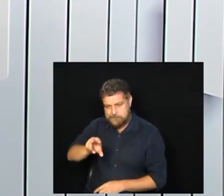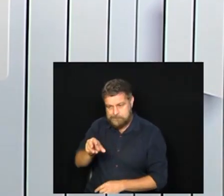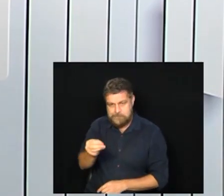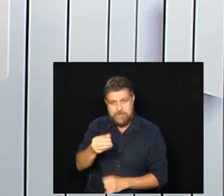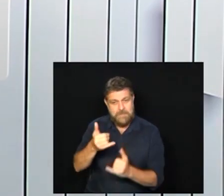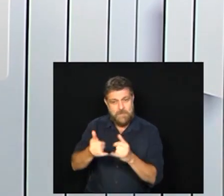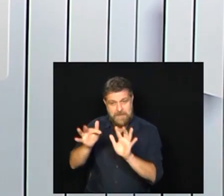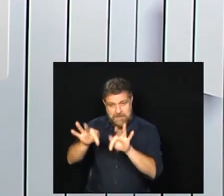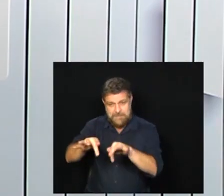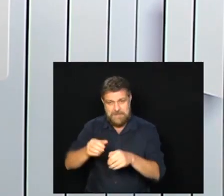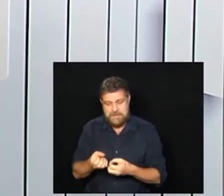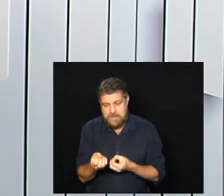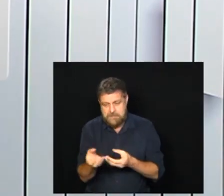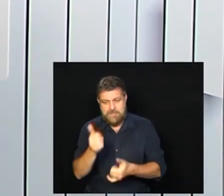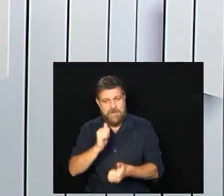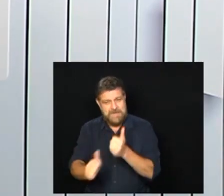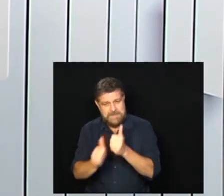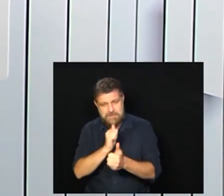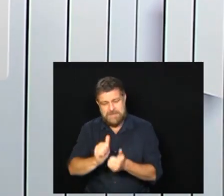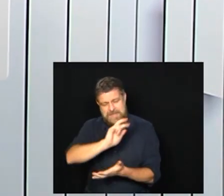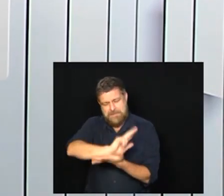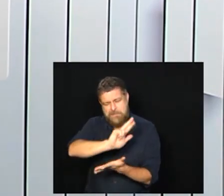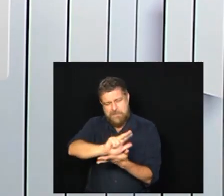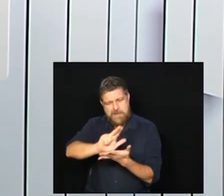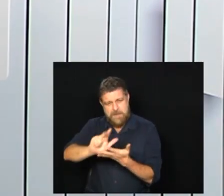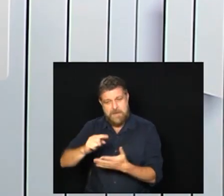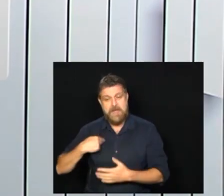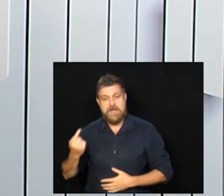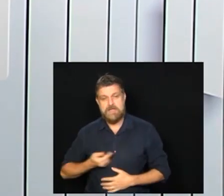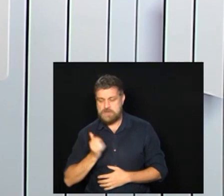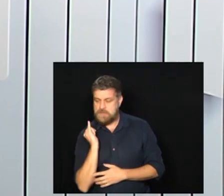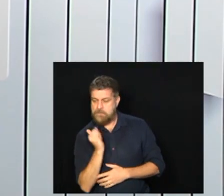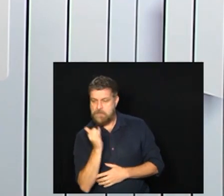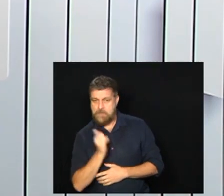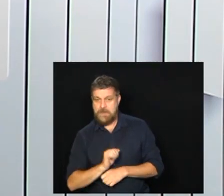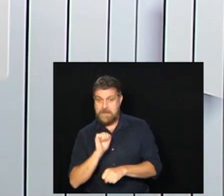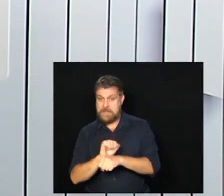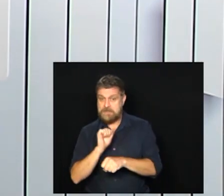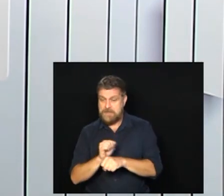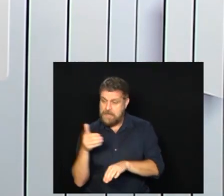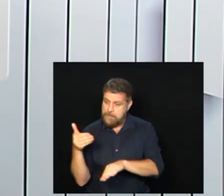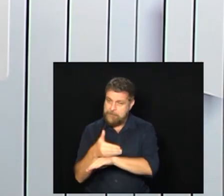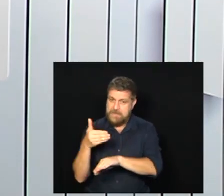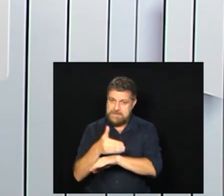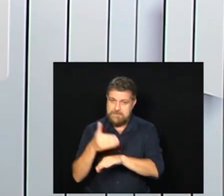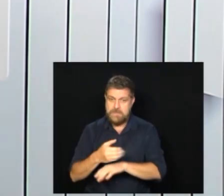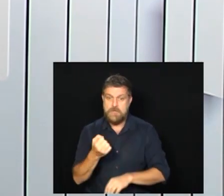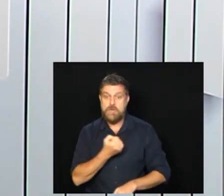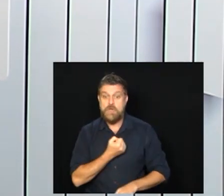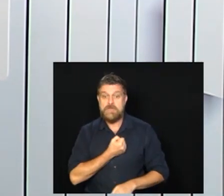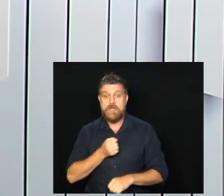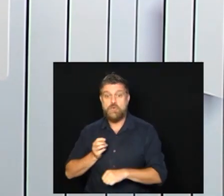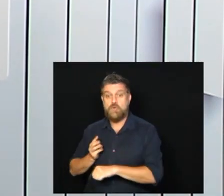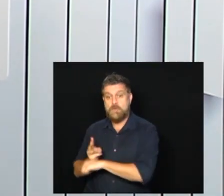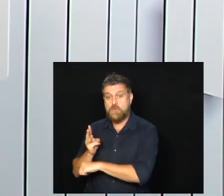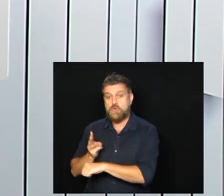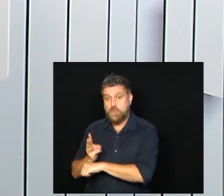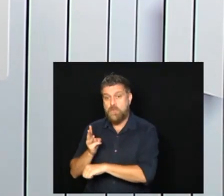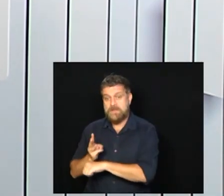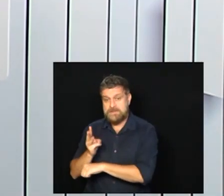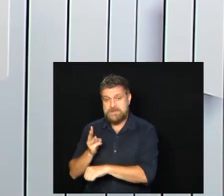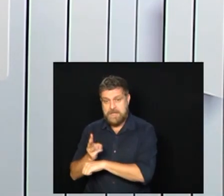Então tem muito esporte, tem muitos assuntos para a gente abordar. Continue participando, 19 é o nosso DDD,